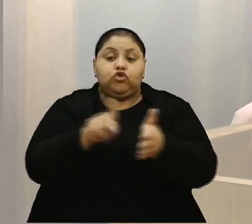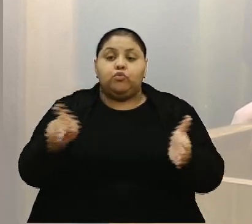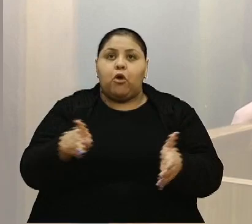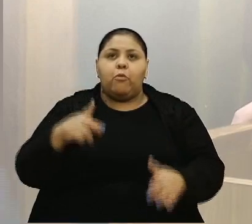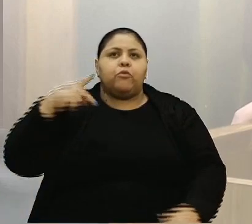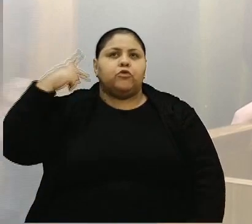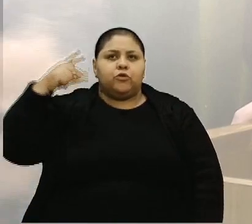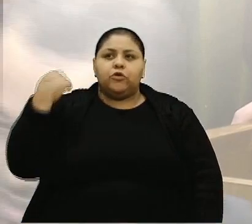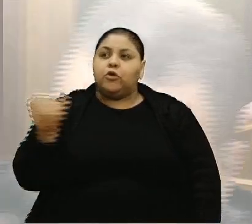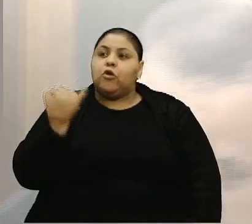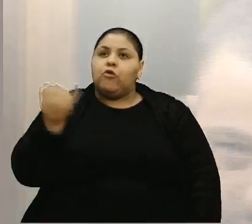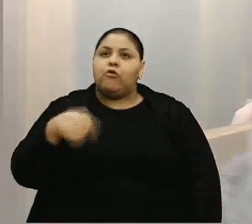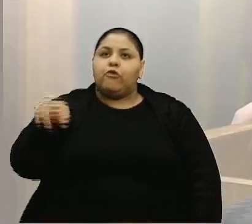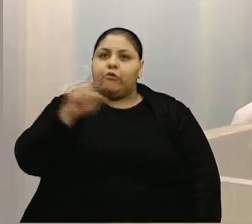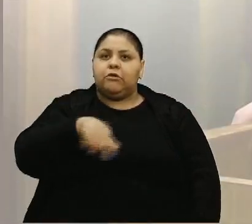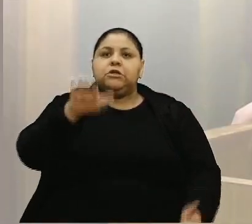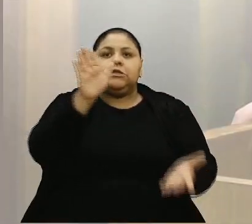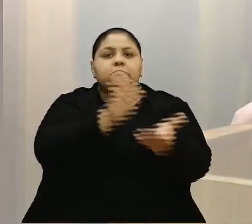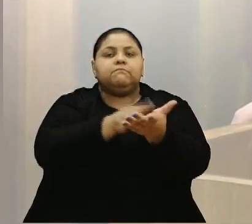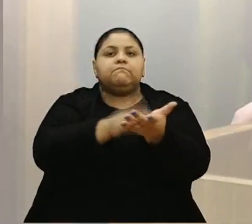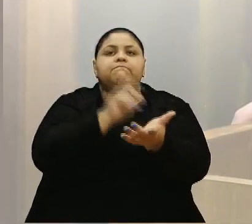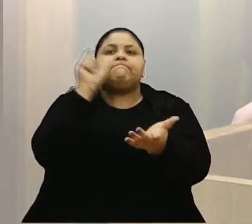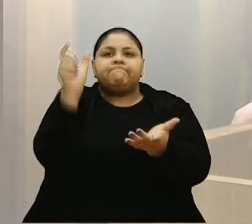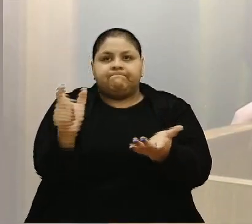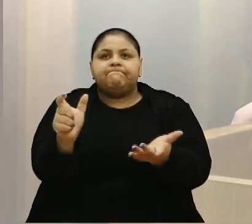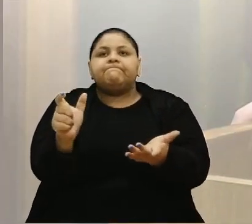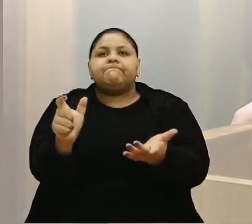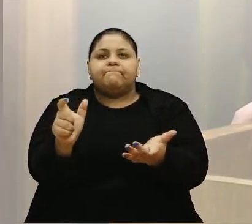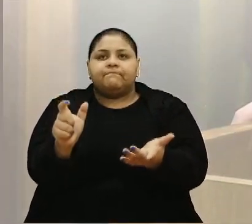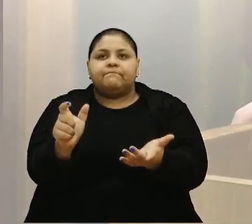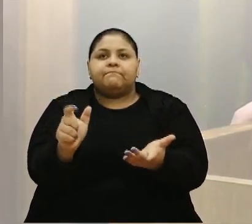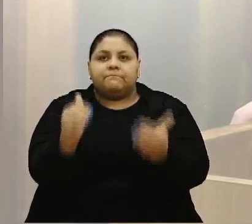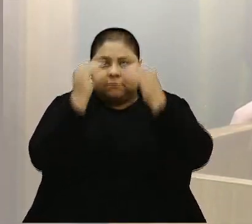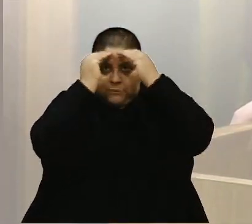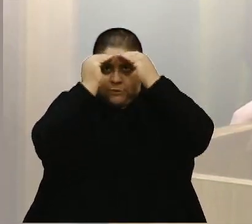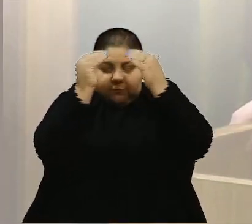é importante que a gente cobre, então que a palavra dita seja